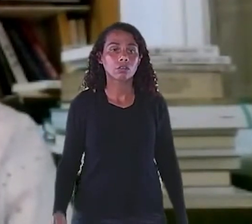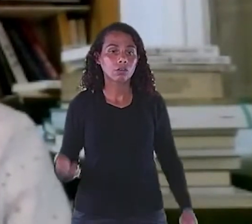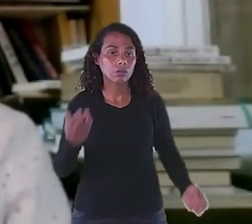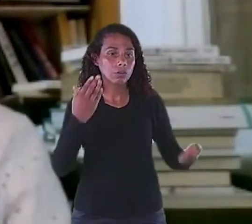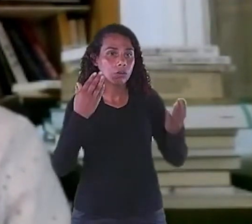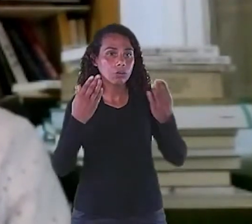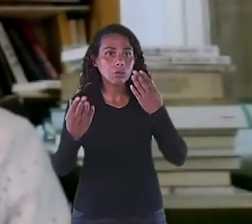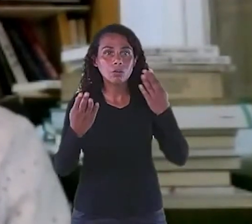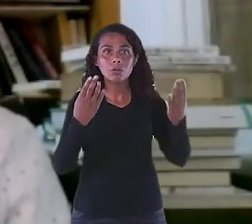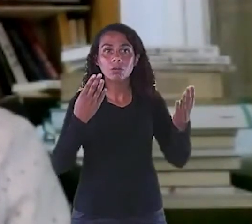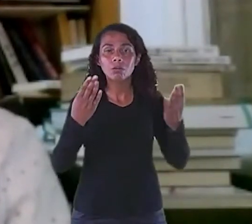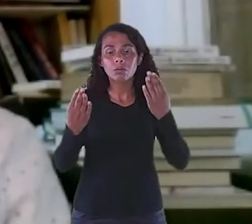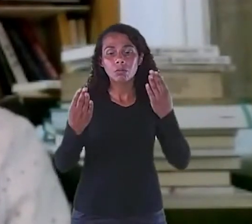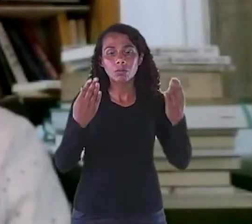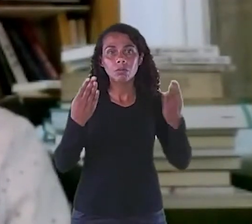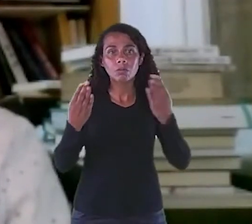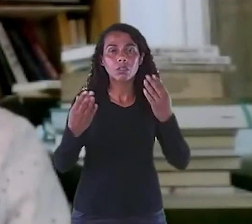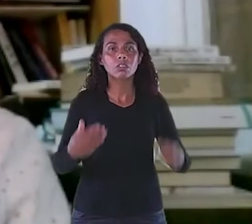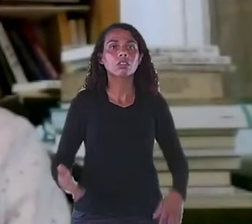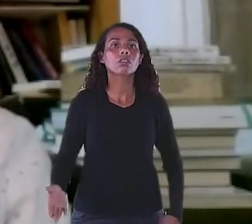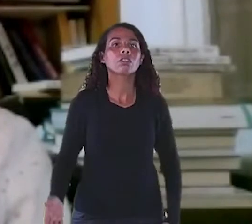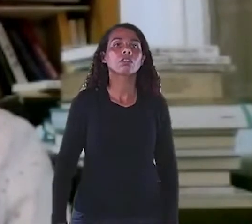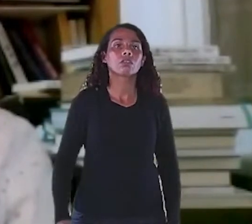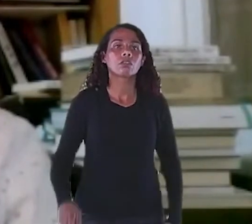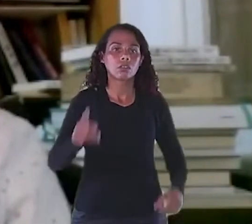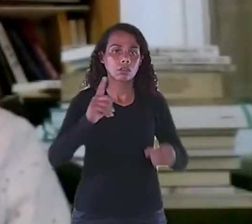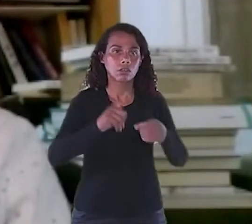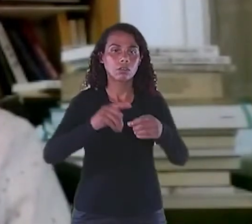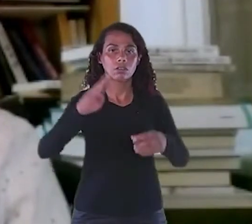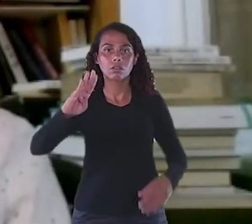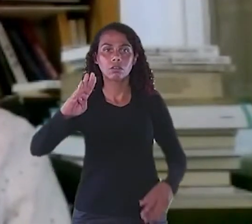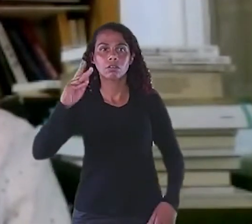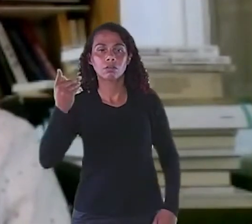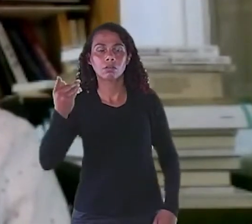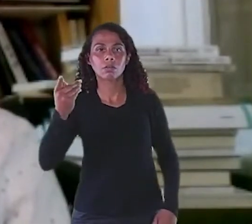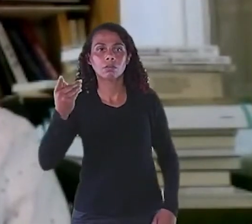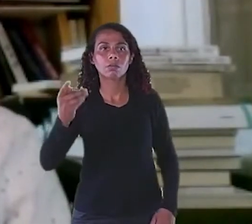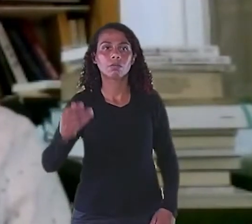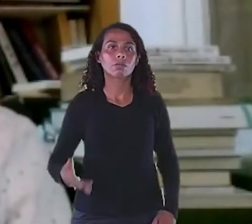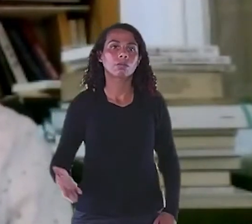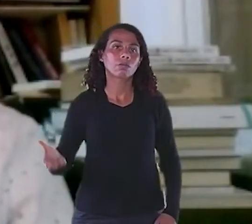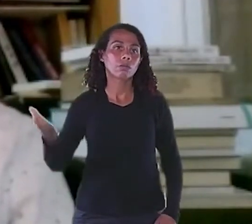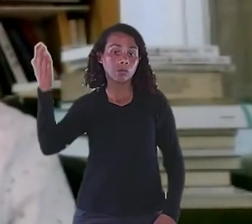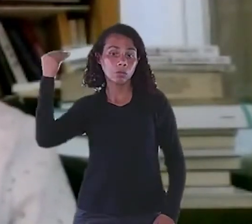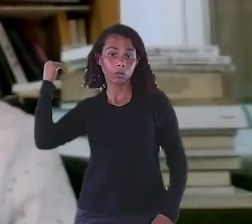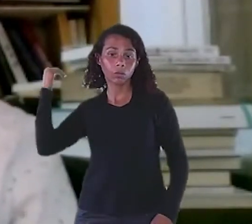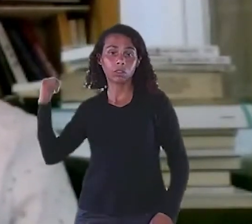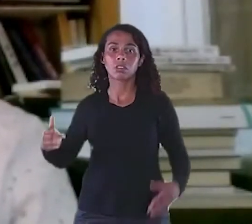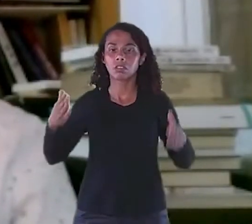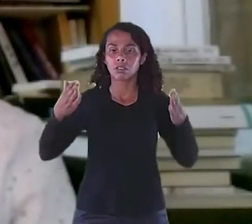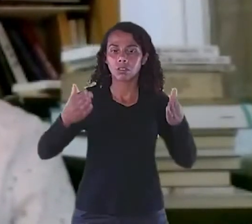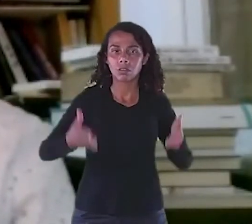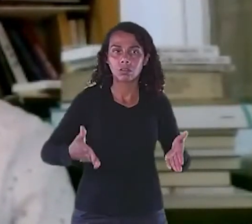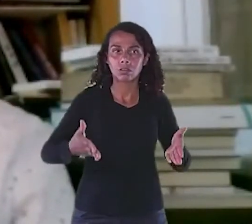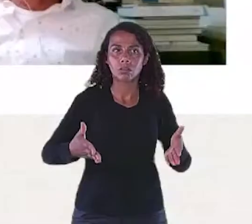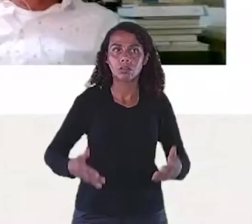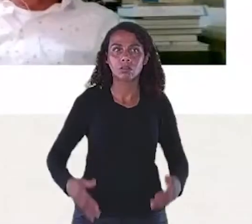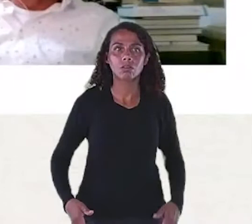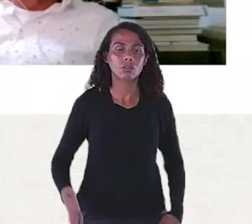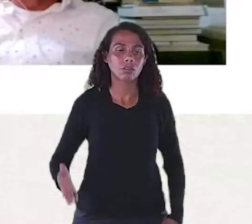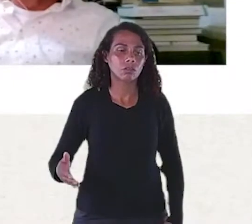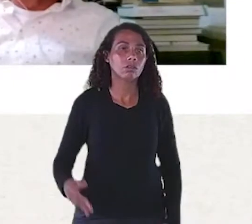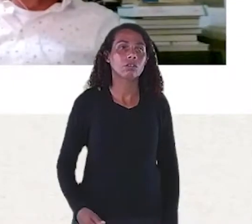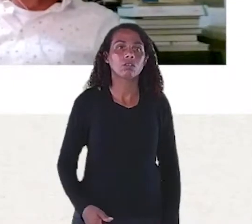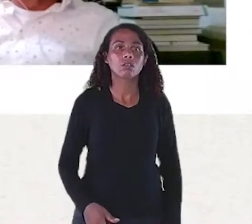de viver no papel, já que não dava para viver totalmente na vida, sabe? É engraçado, você está me lembrando o Klaus